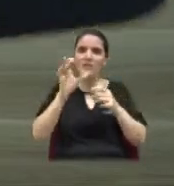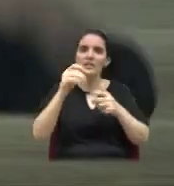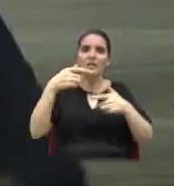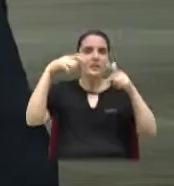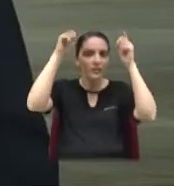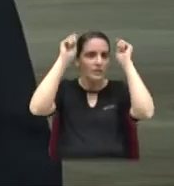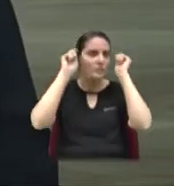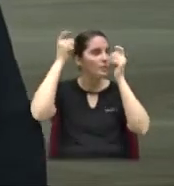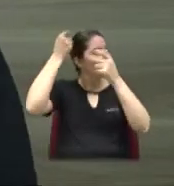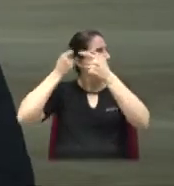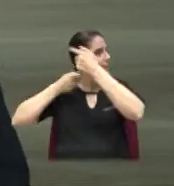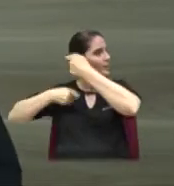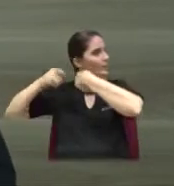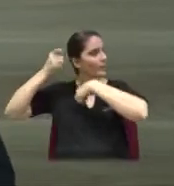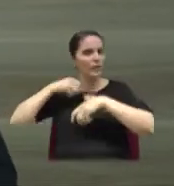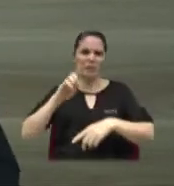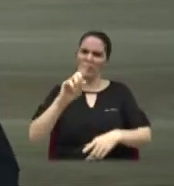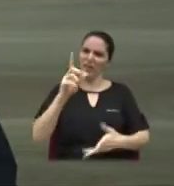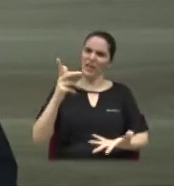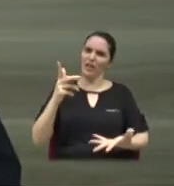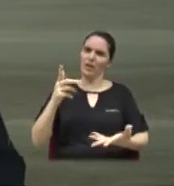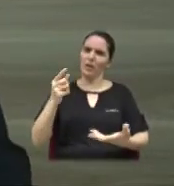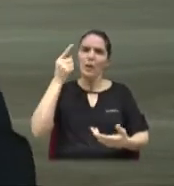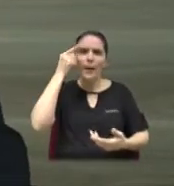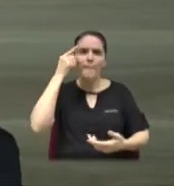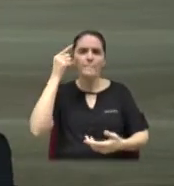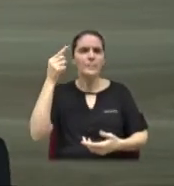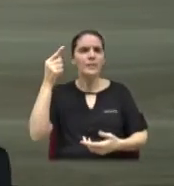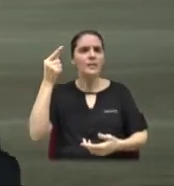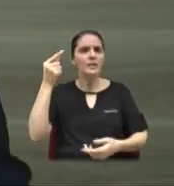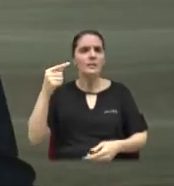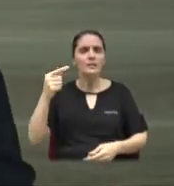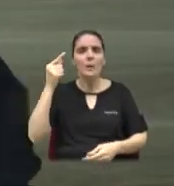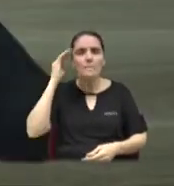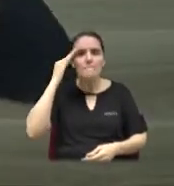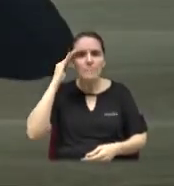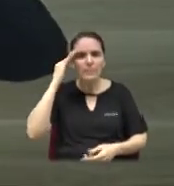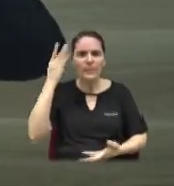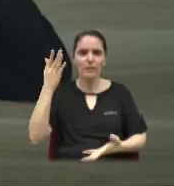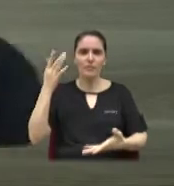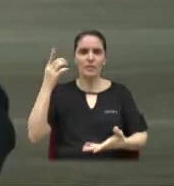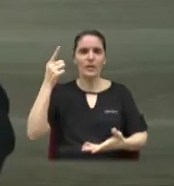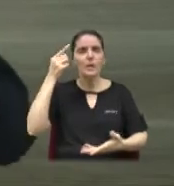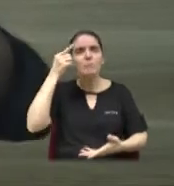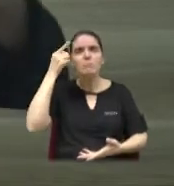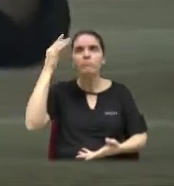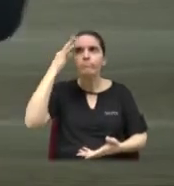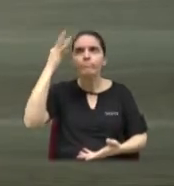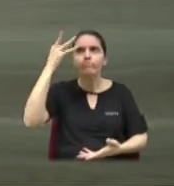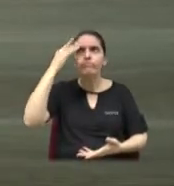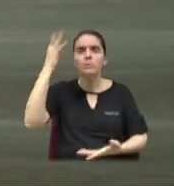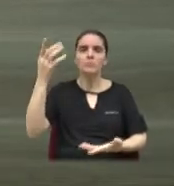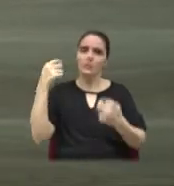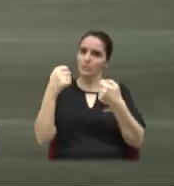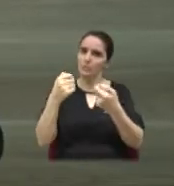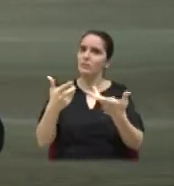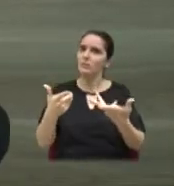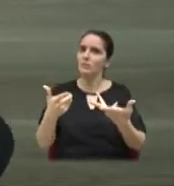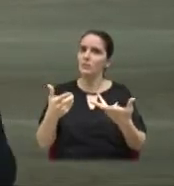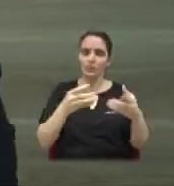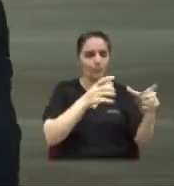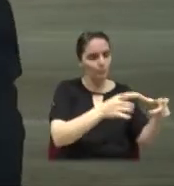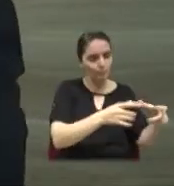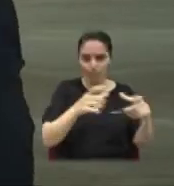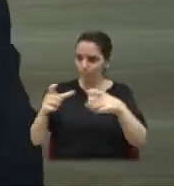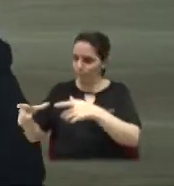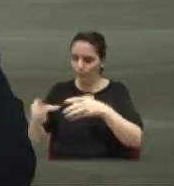penteado, serve para pensar também. E serve para pensar a cabeça fica em cima do... Então vai mudar o lugar, vai. Quantas